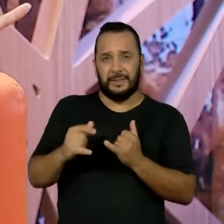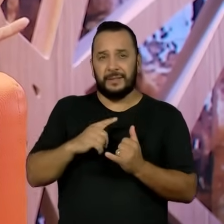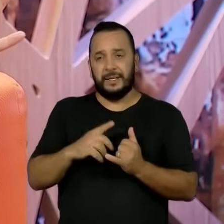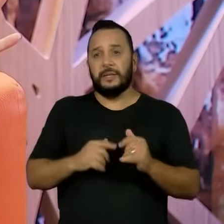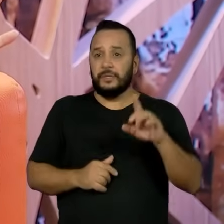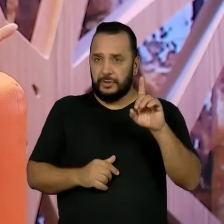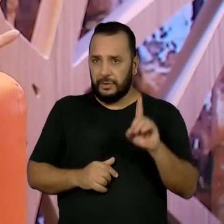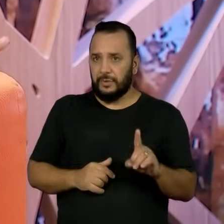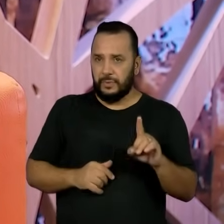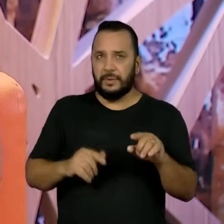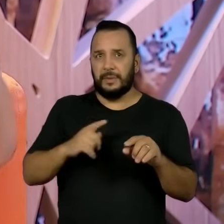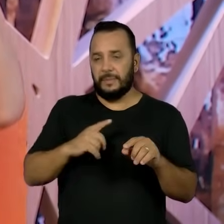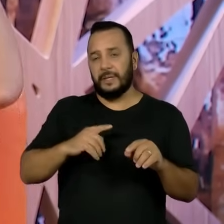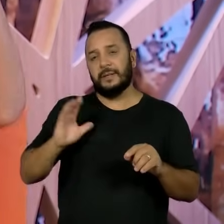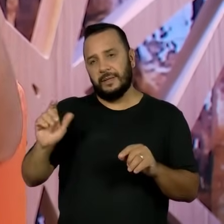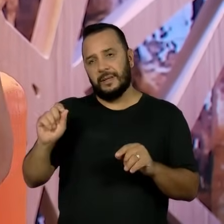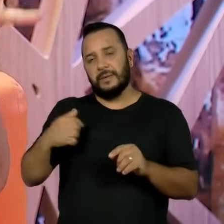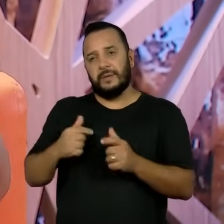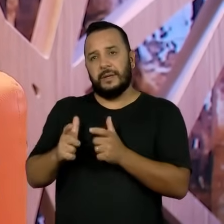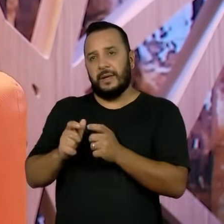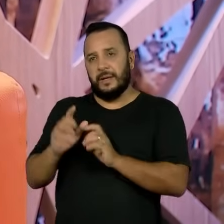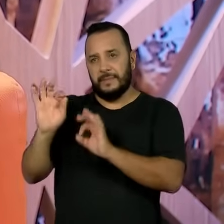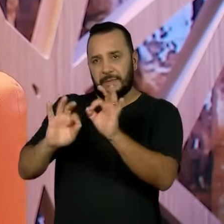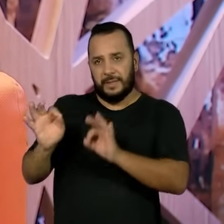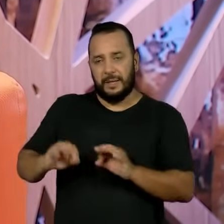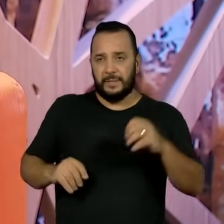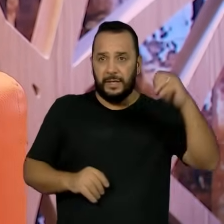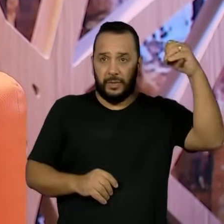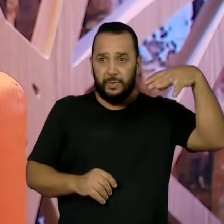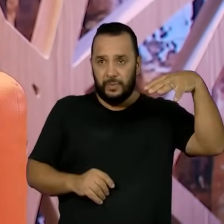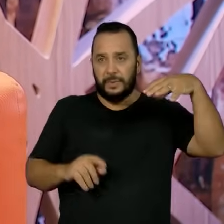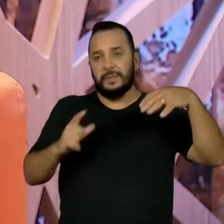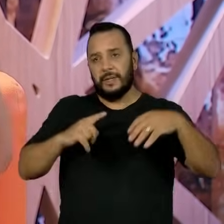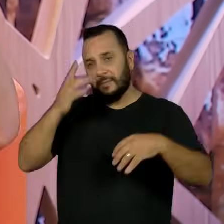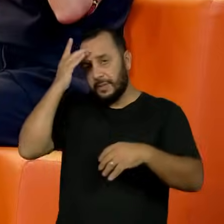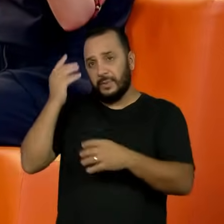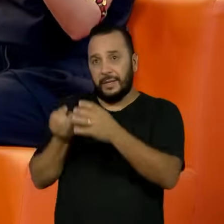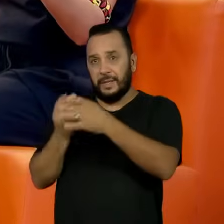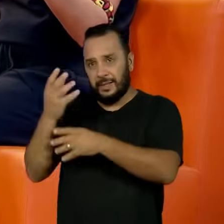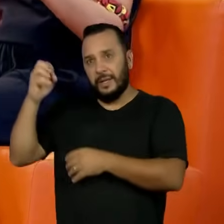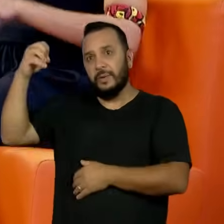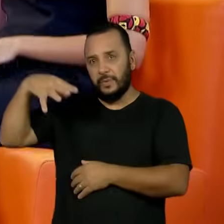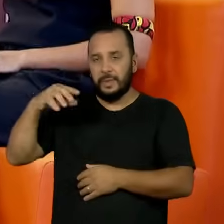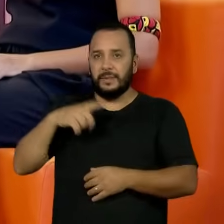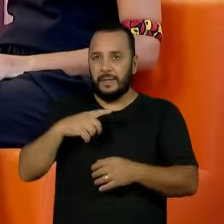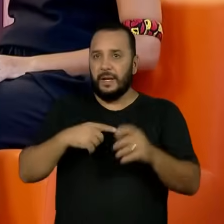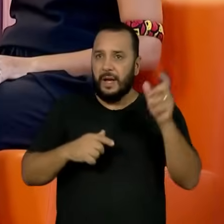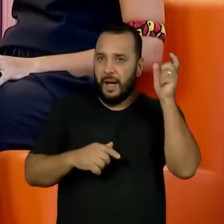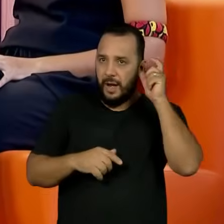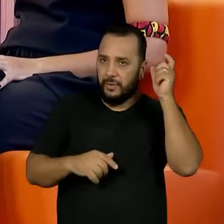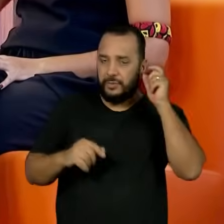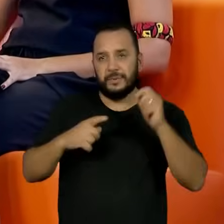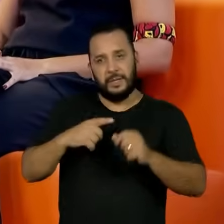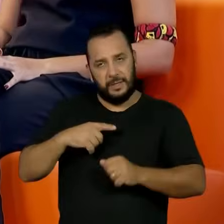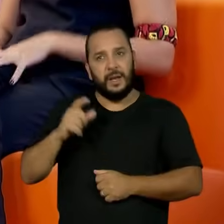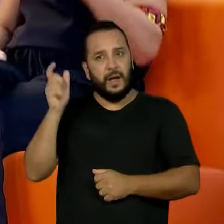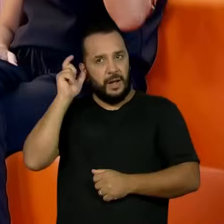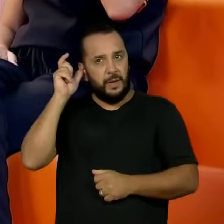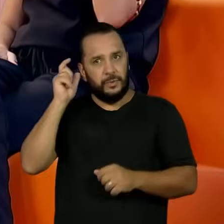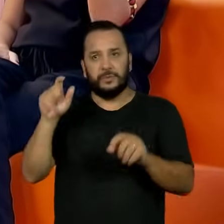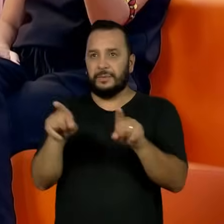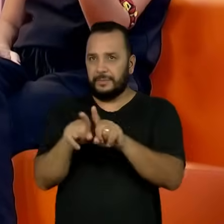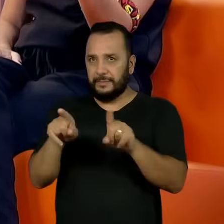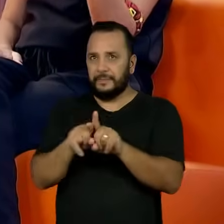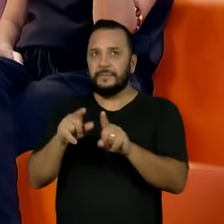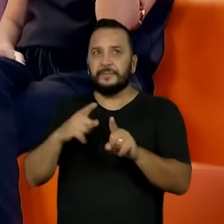e você tem o game designer. Você tem iluminação e você tem quem faça a iluminação. Você tem áudio e você tem trilha sonora no videogame. Você